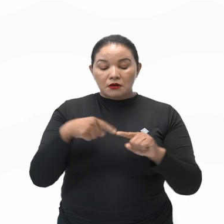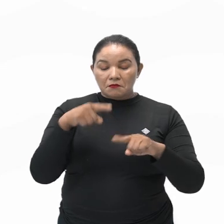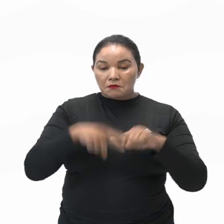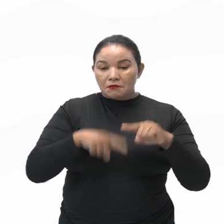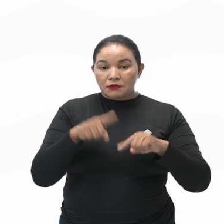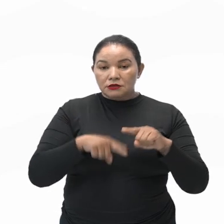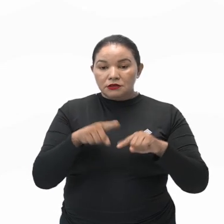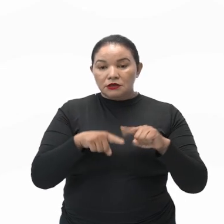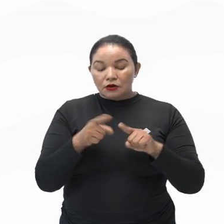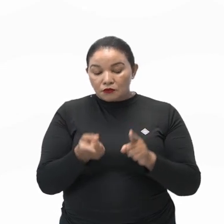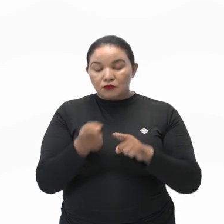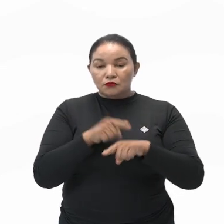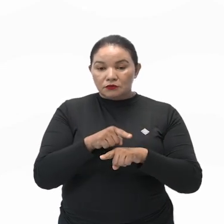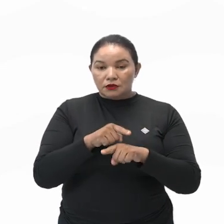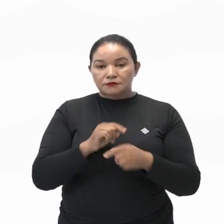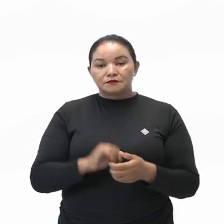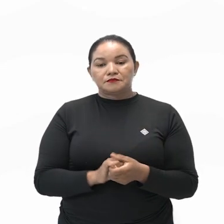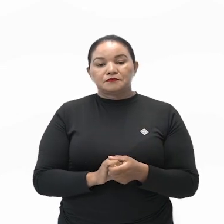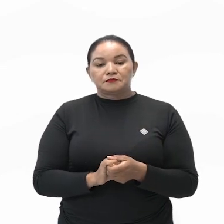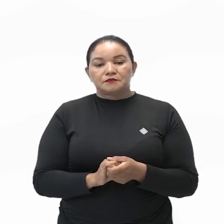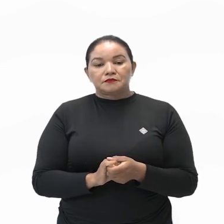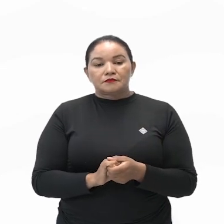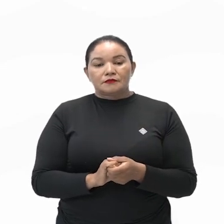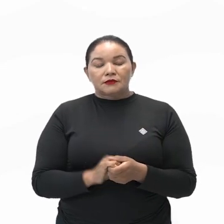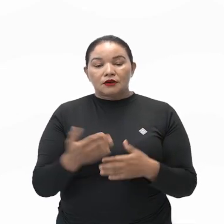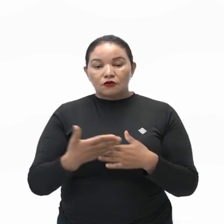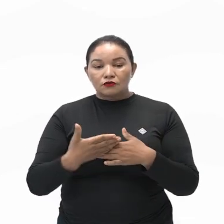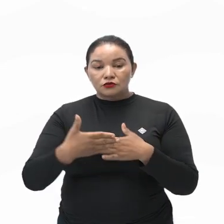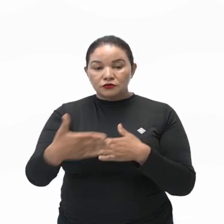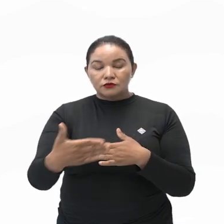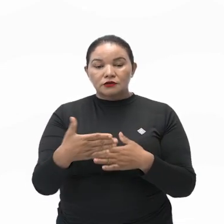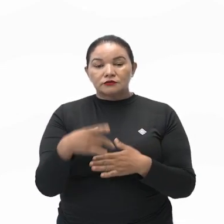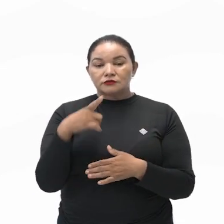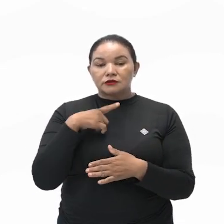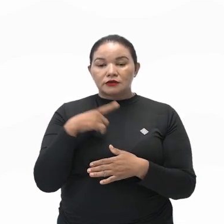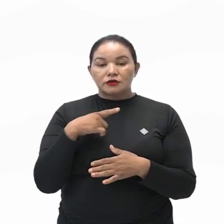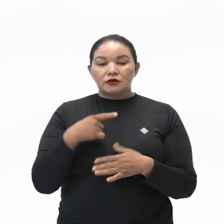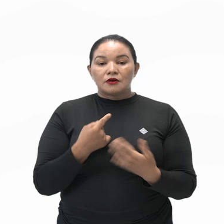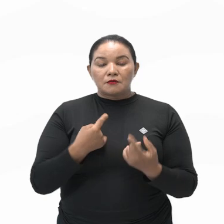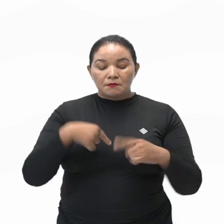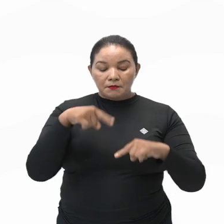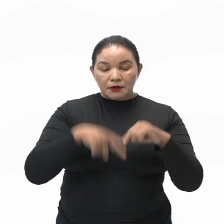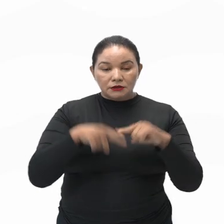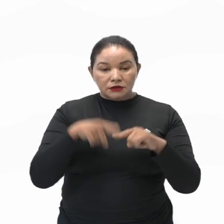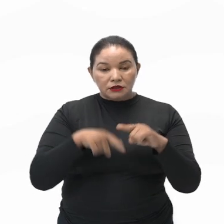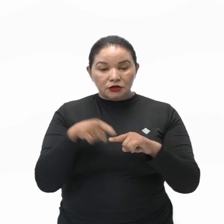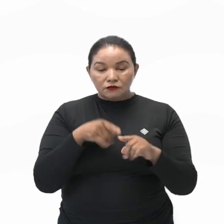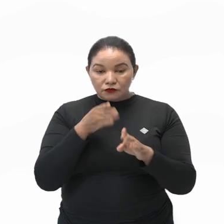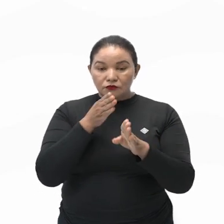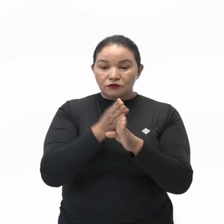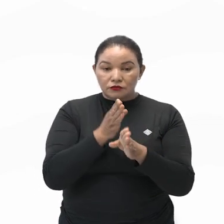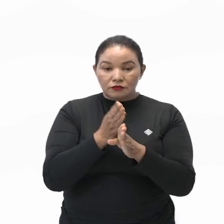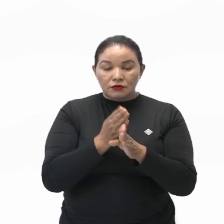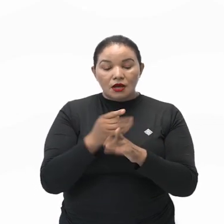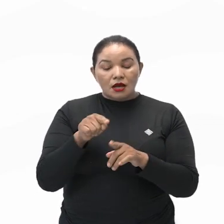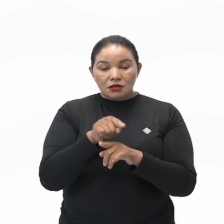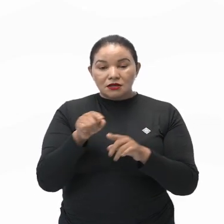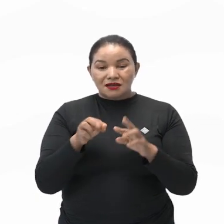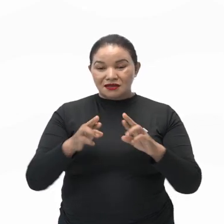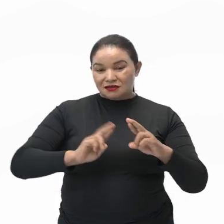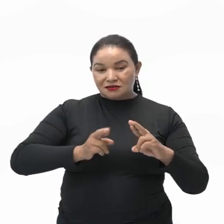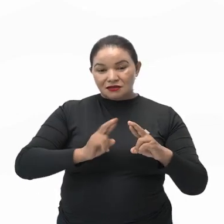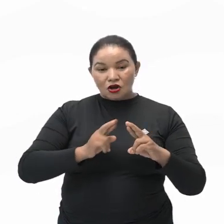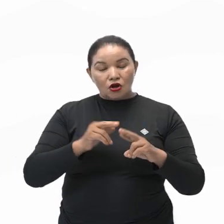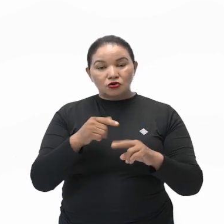reagir. Continuando, nós temos identificar esses resíduos não recicláveis, que eles